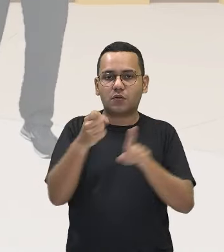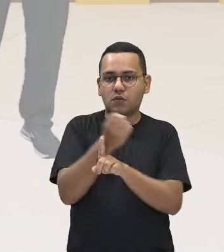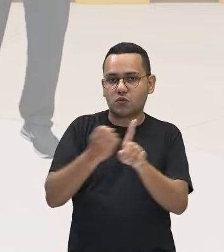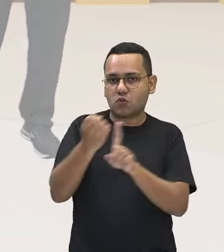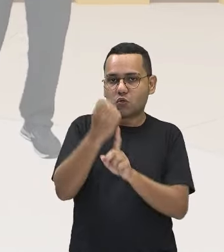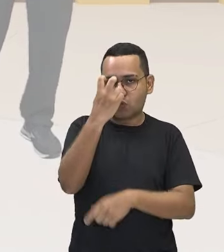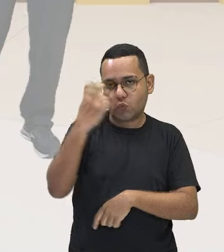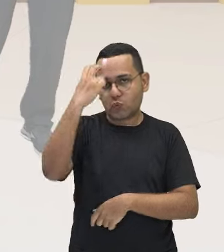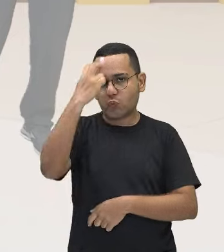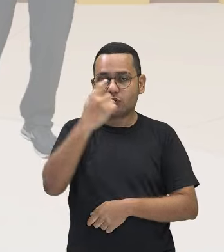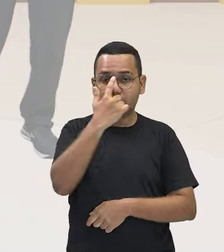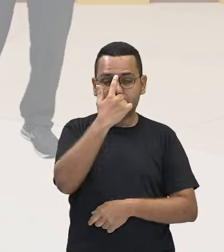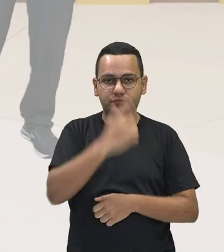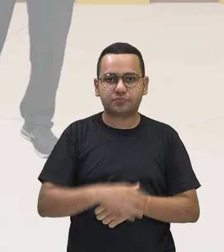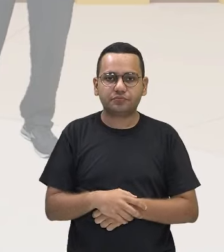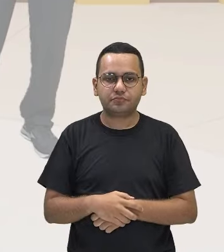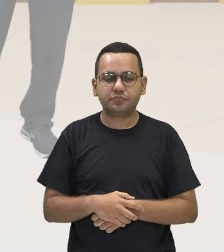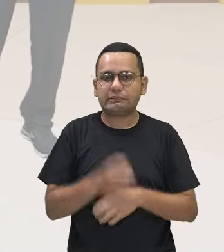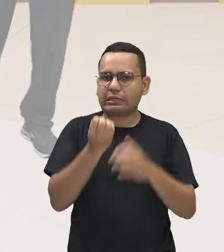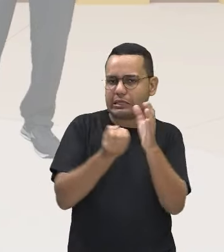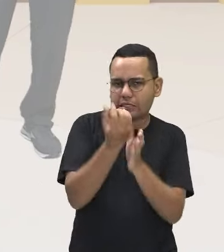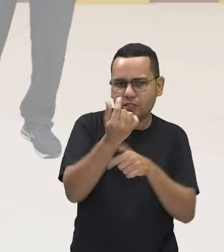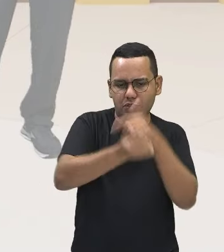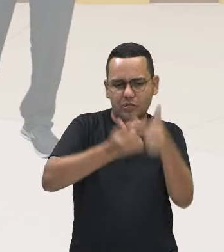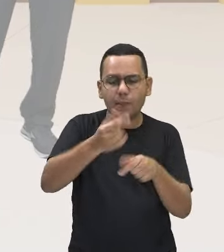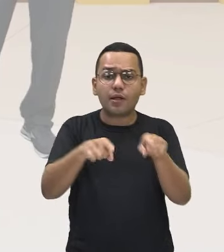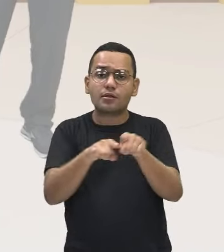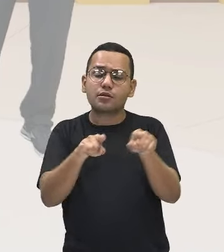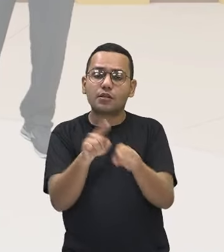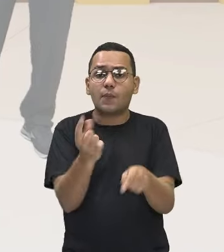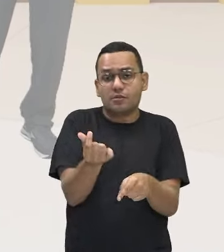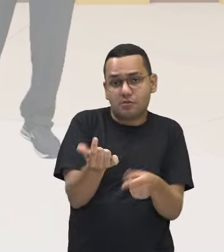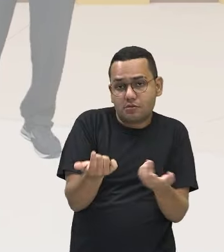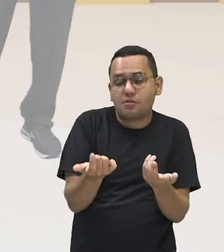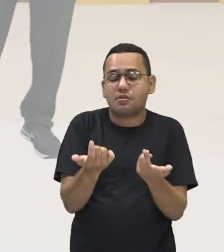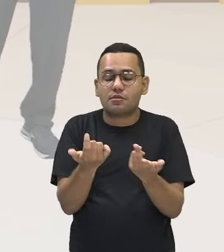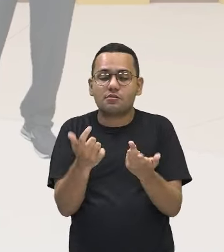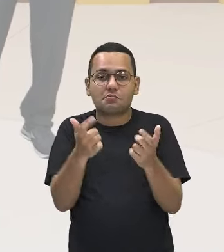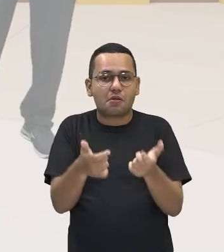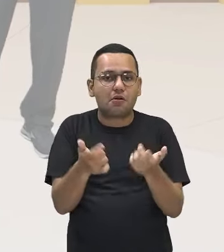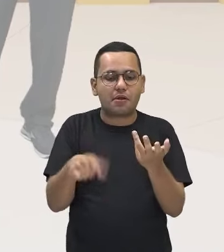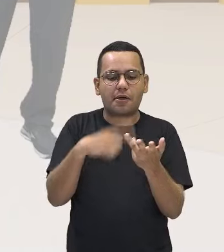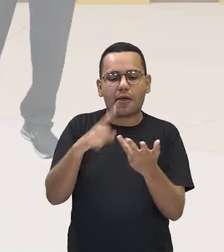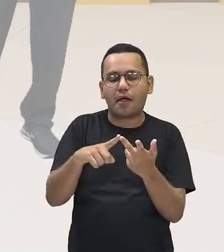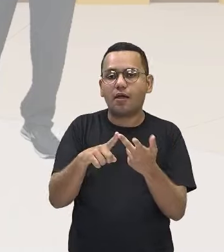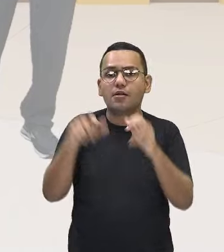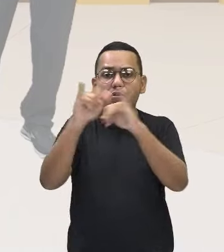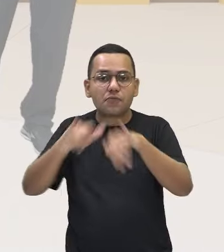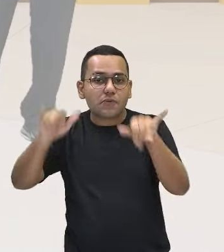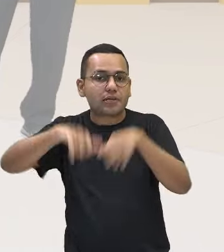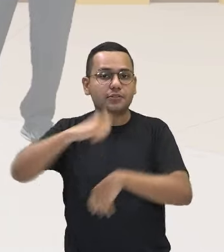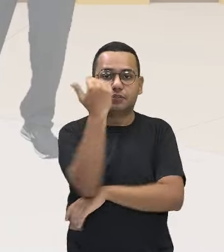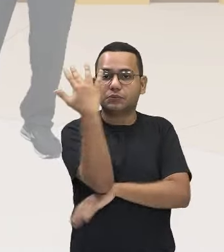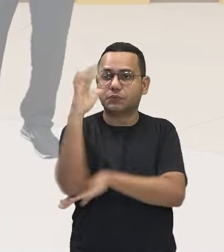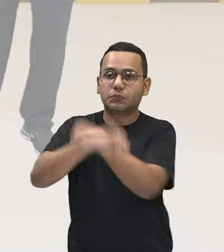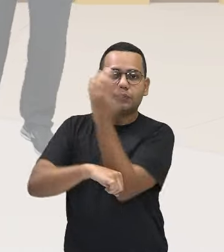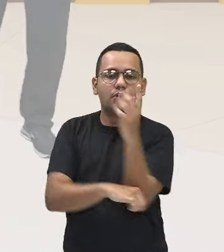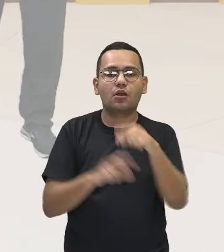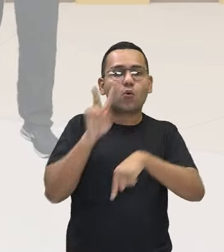renda, conscientização e mudança social, né? A divulgação do nosso meio ambiente, a